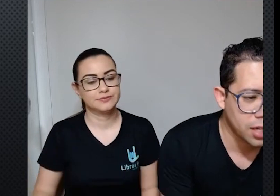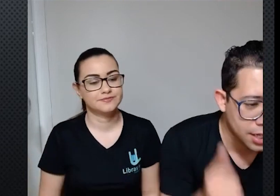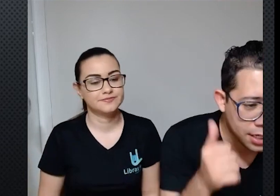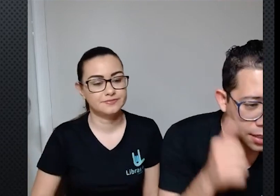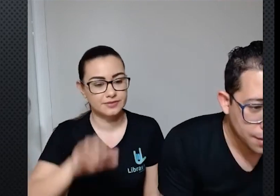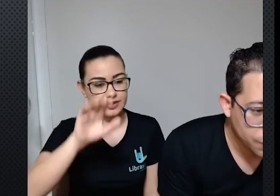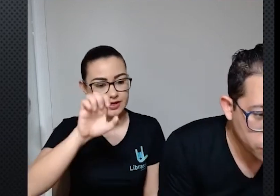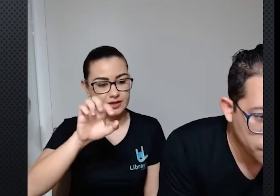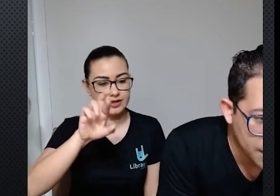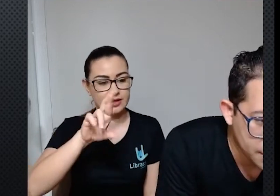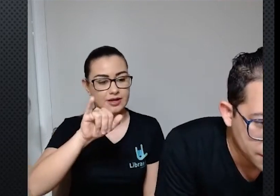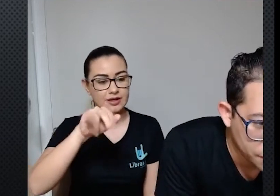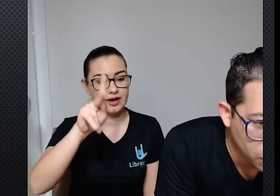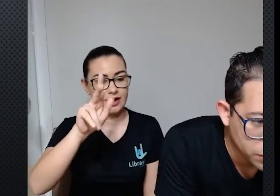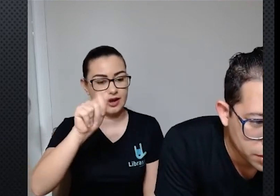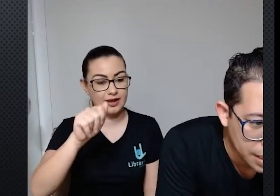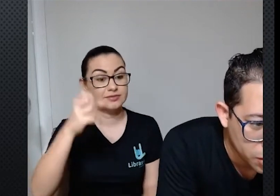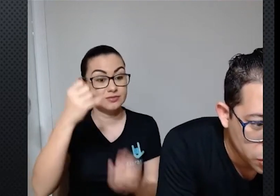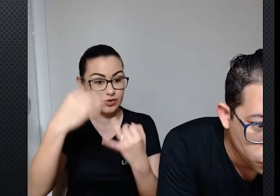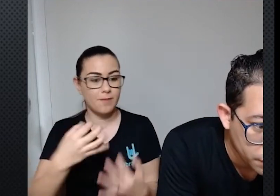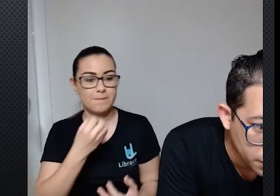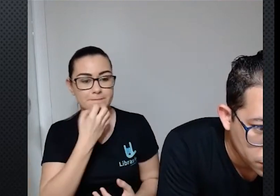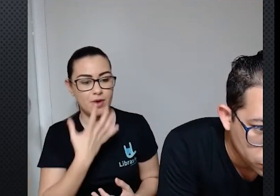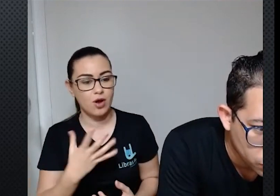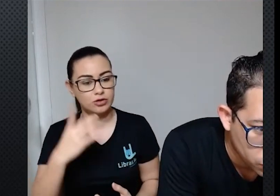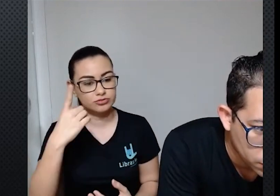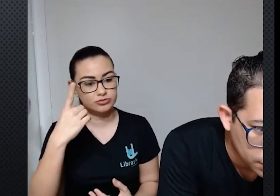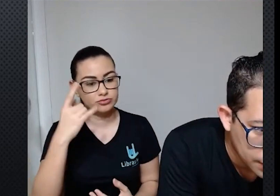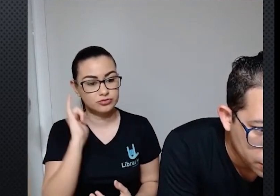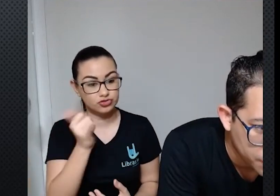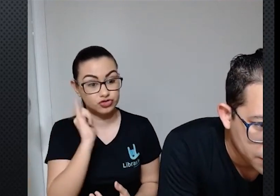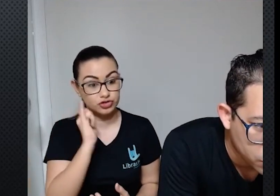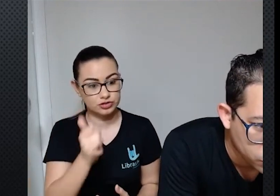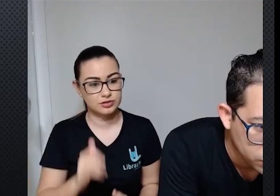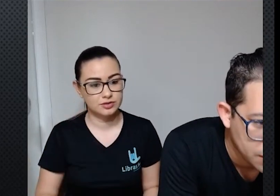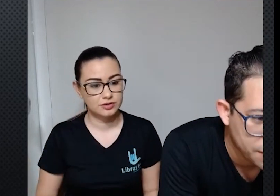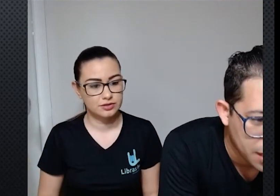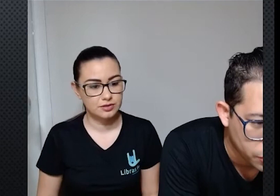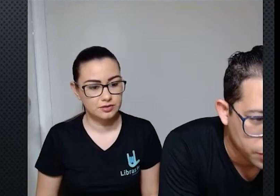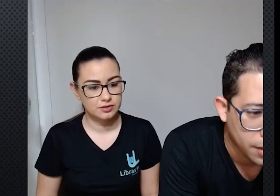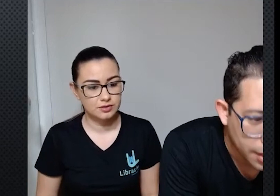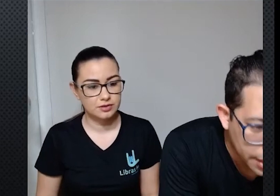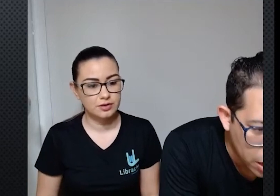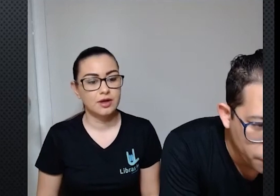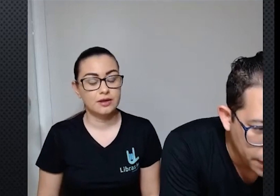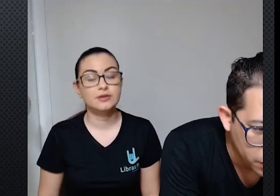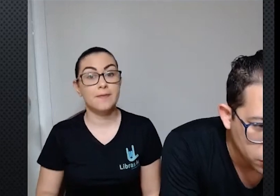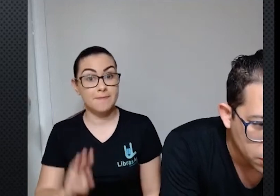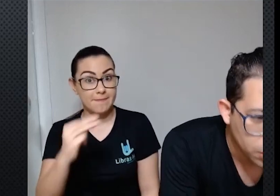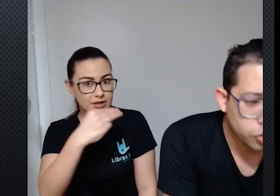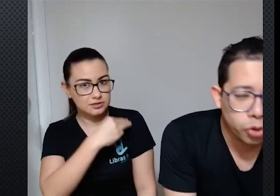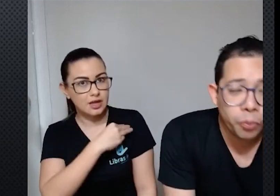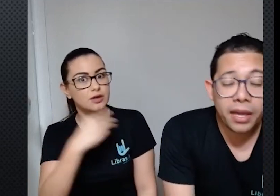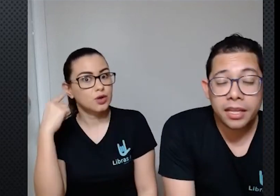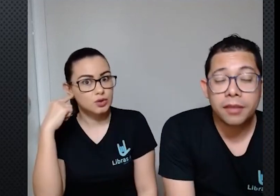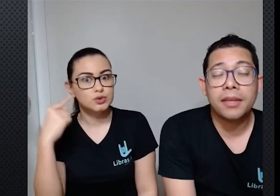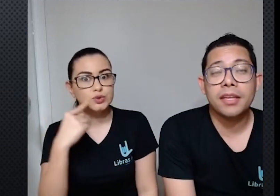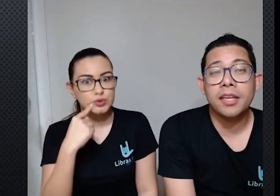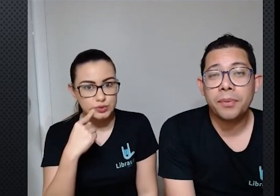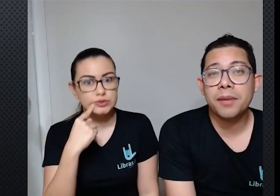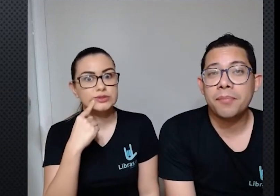ótimas dicas. Muito bem. A Terciane falou, você sabe que o Ministério é Consultor desafiador. Realmente,